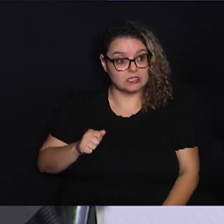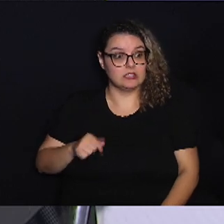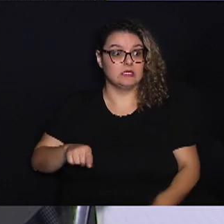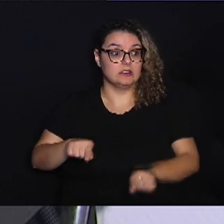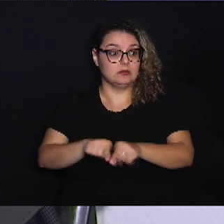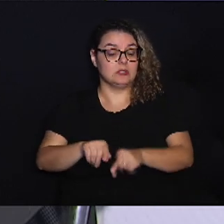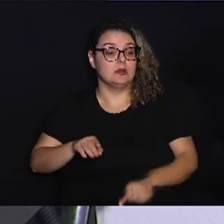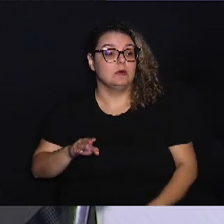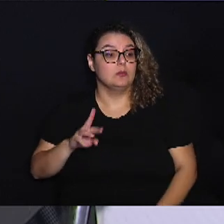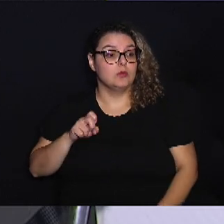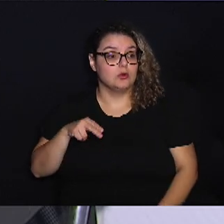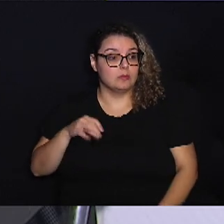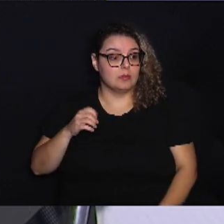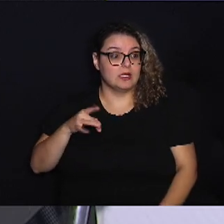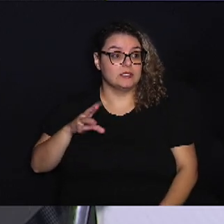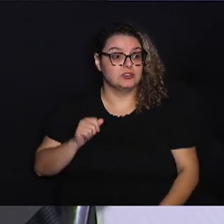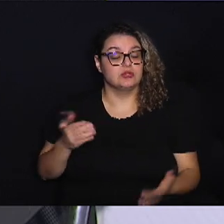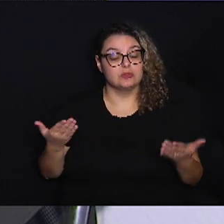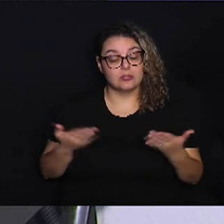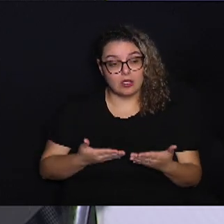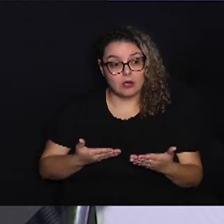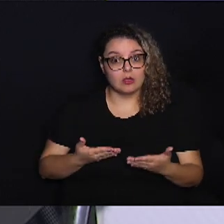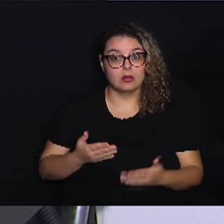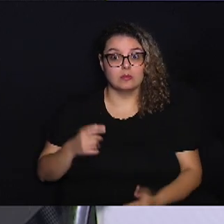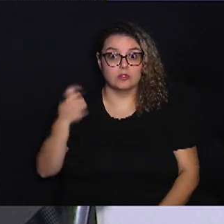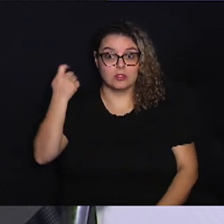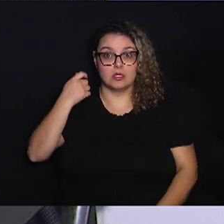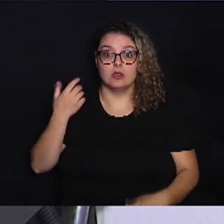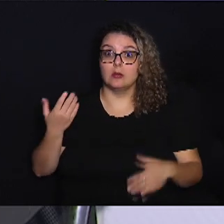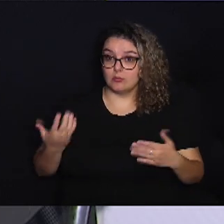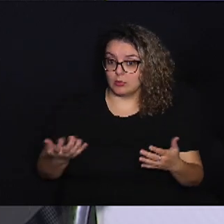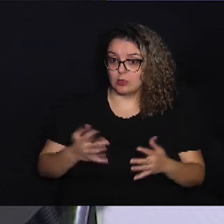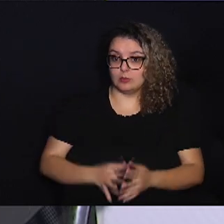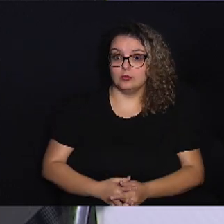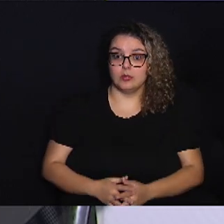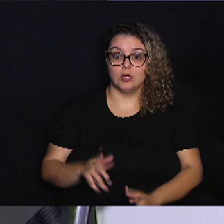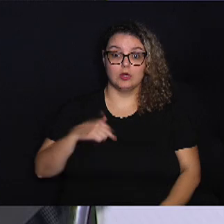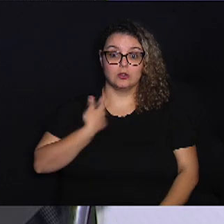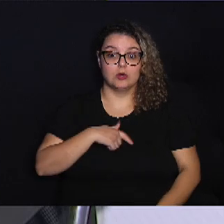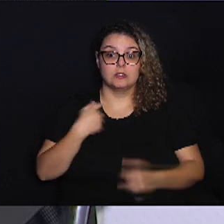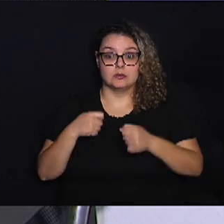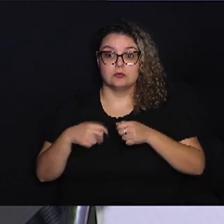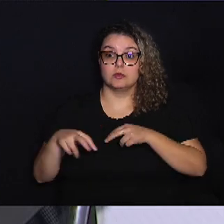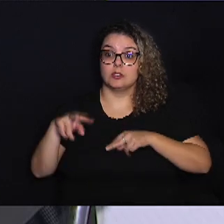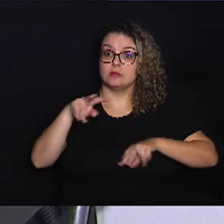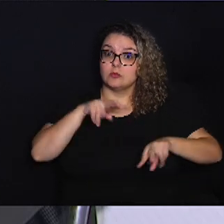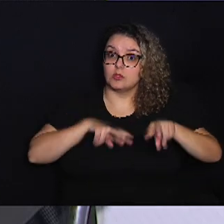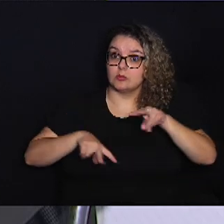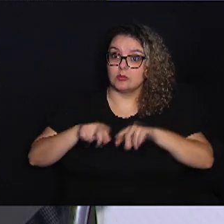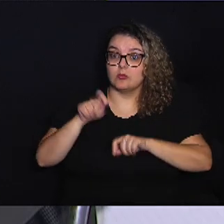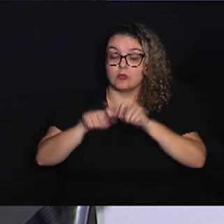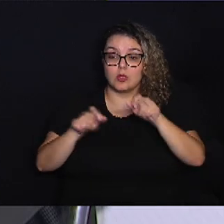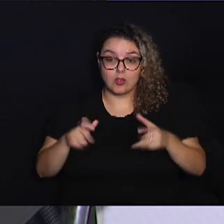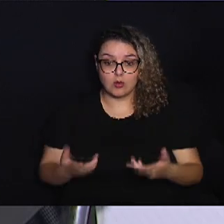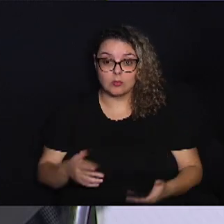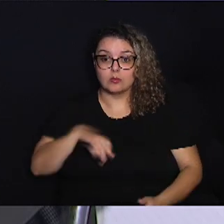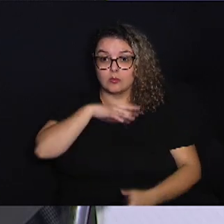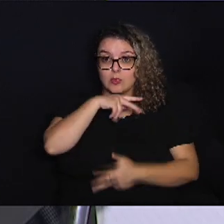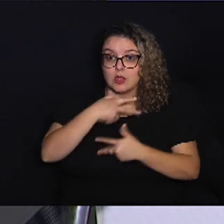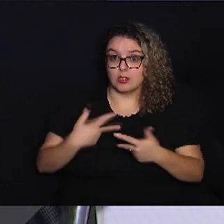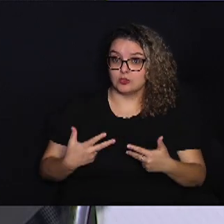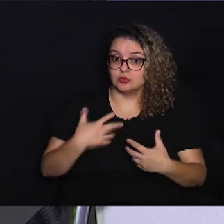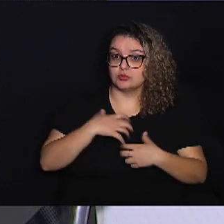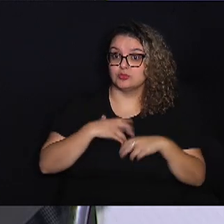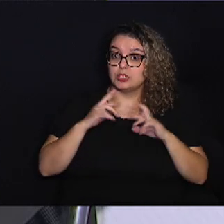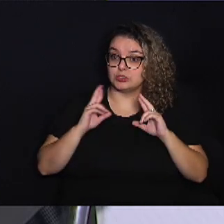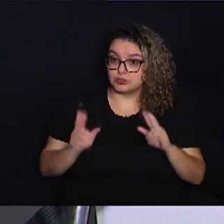e agora Rio Grande do Sul? Sim, eu acho que a gente precisa olhar para as pessoas, para os animais de uma forma